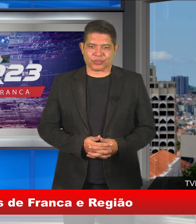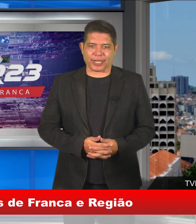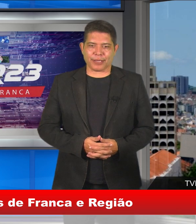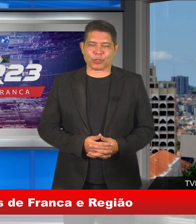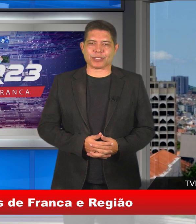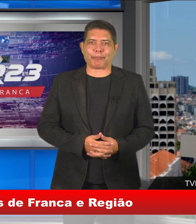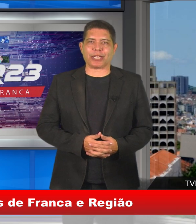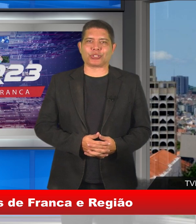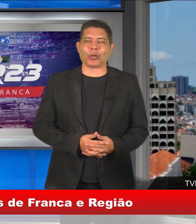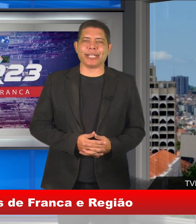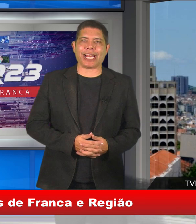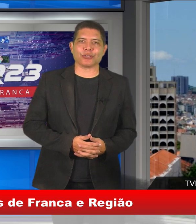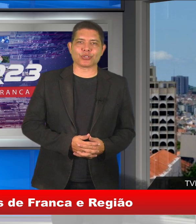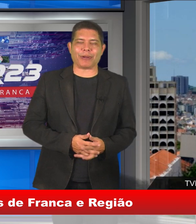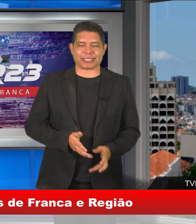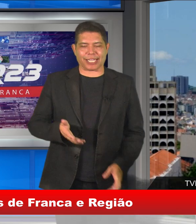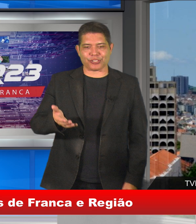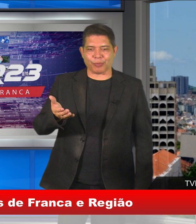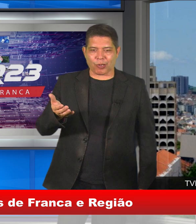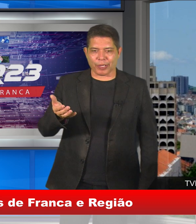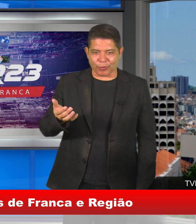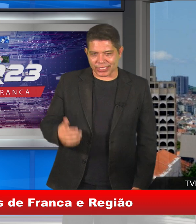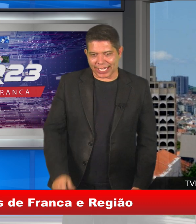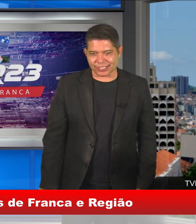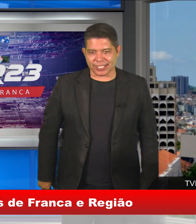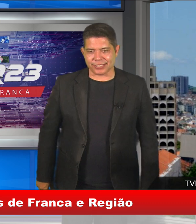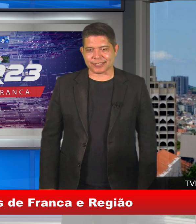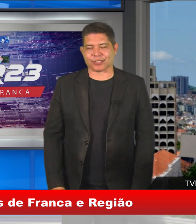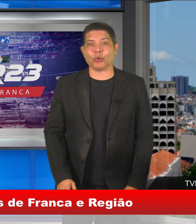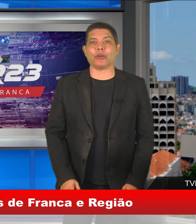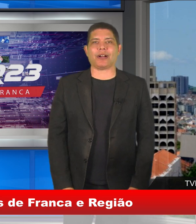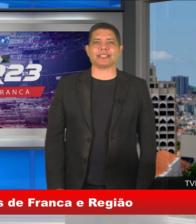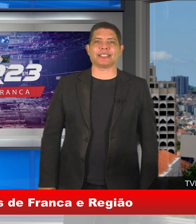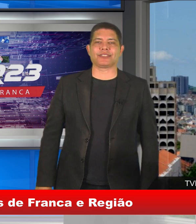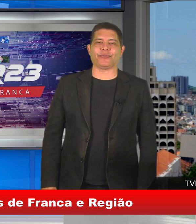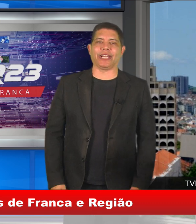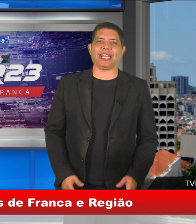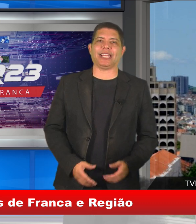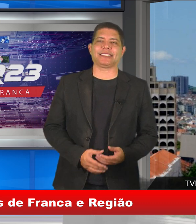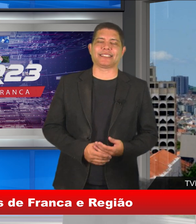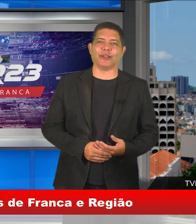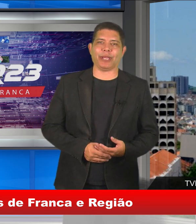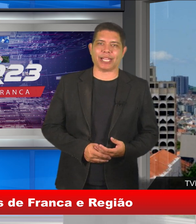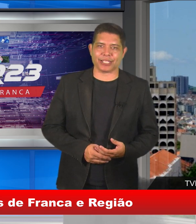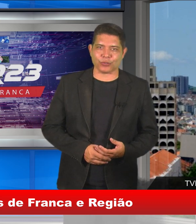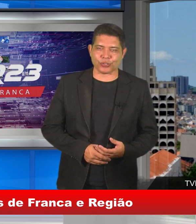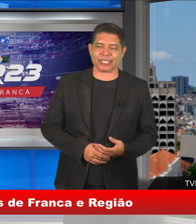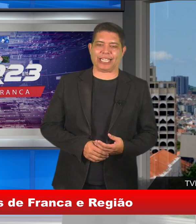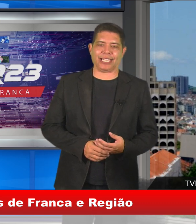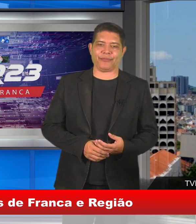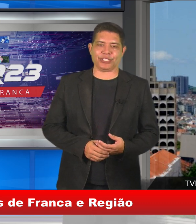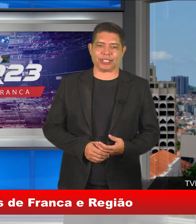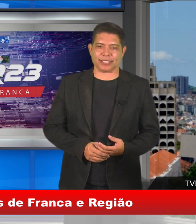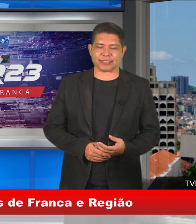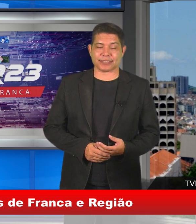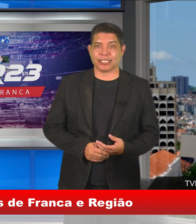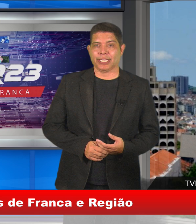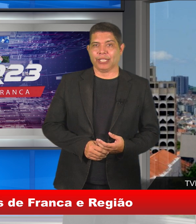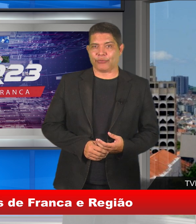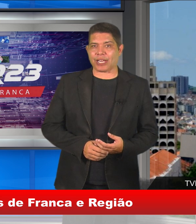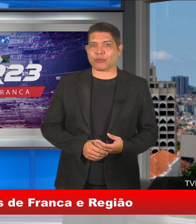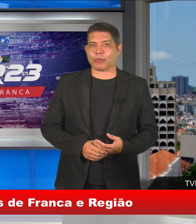É isso aí, para os apaixonados do basquetebol, reportagens curiosas, diferentes, também aqui no